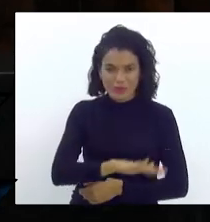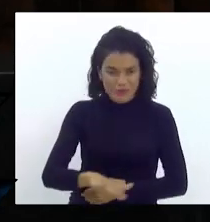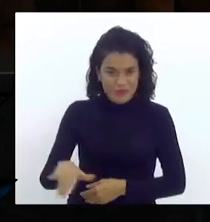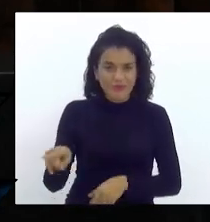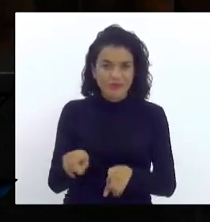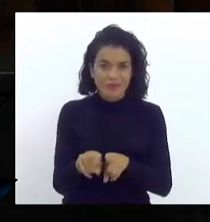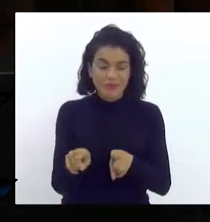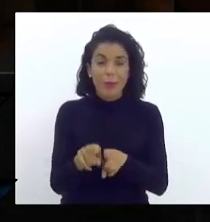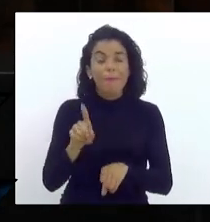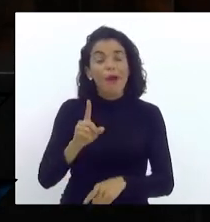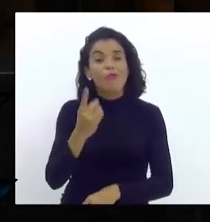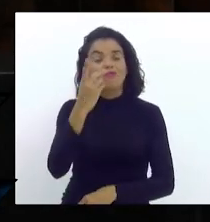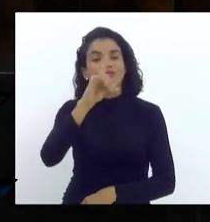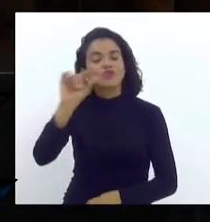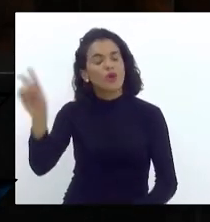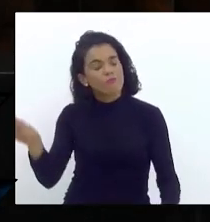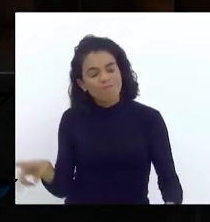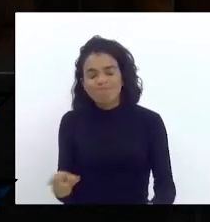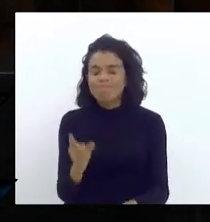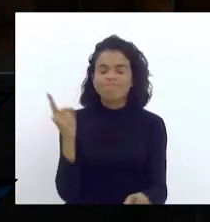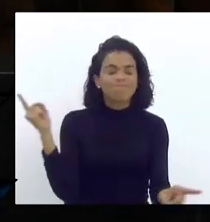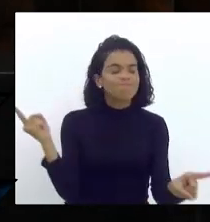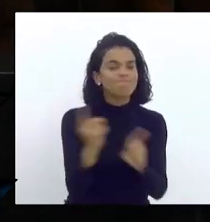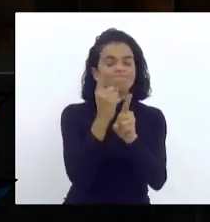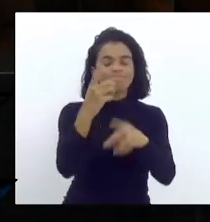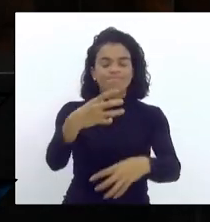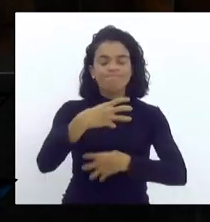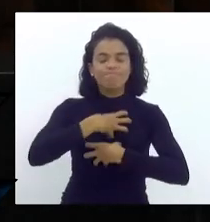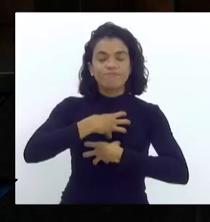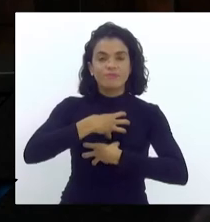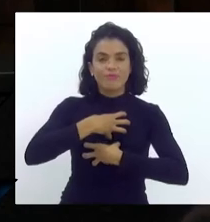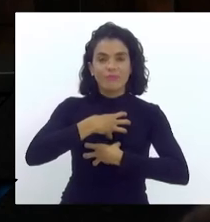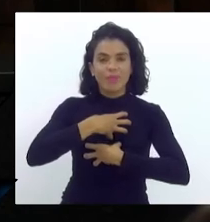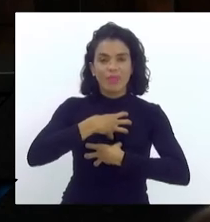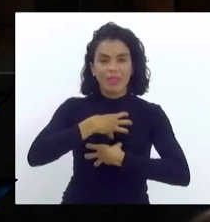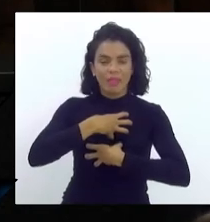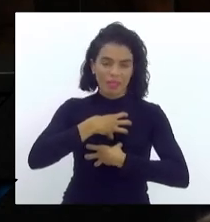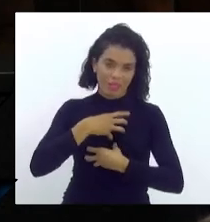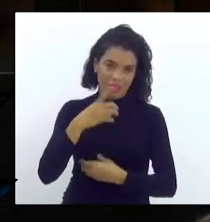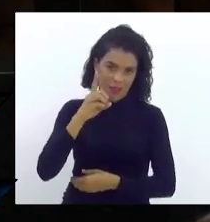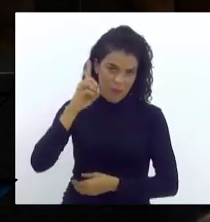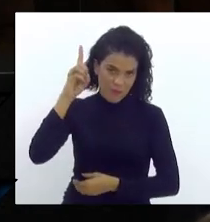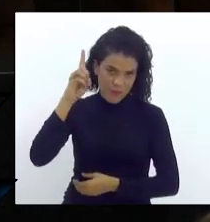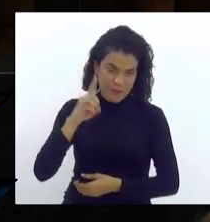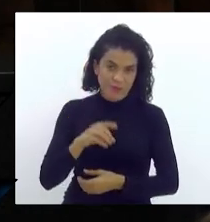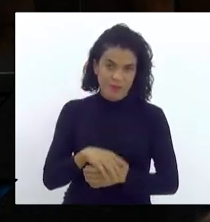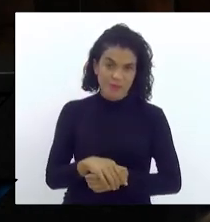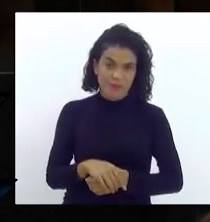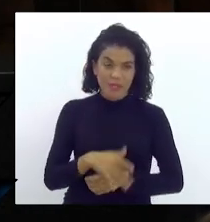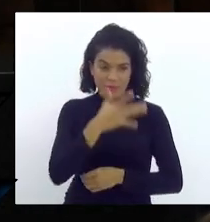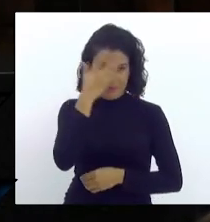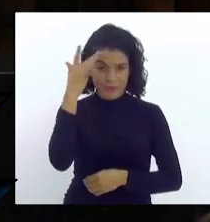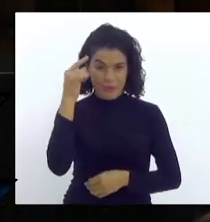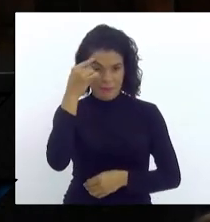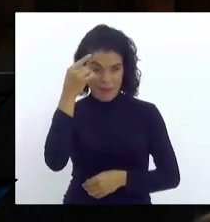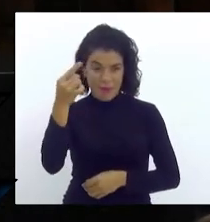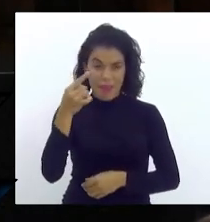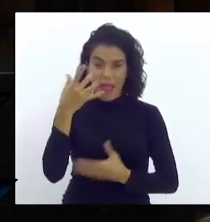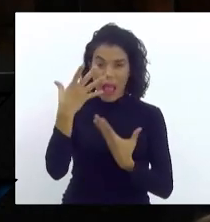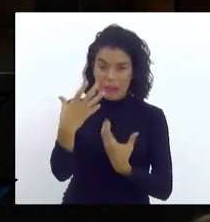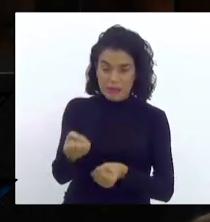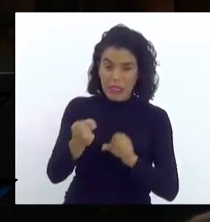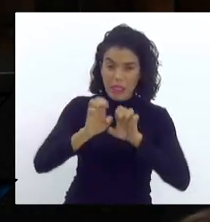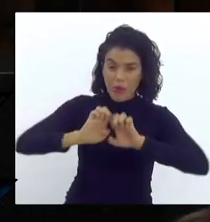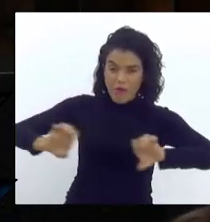mas um dia eu me encontrei com Deus. E então, as pessoas às vezes pensam que aquele que aceita o